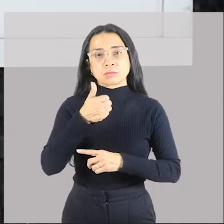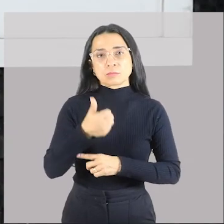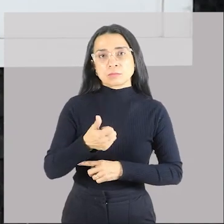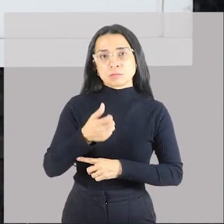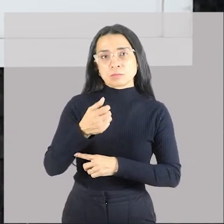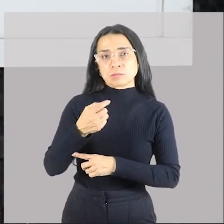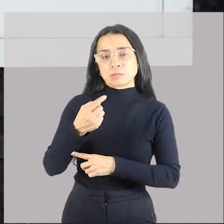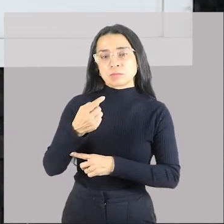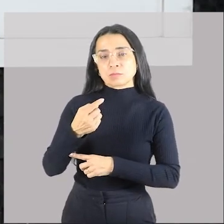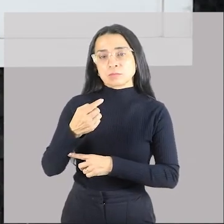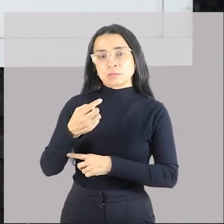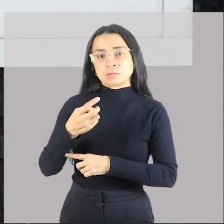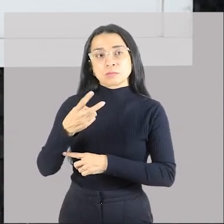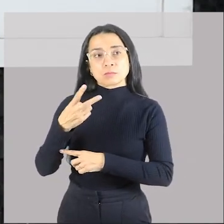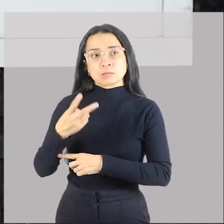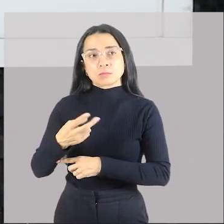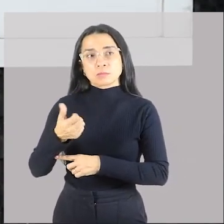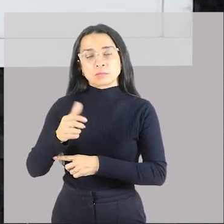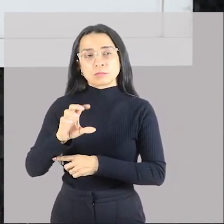R$1.210.